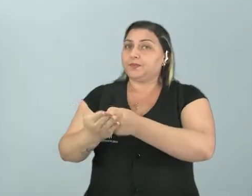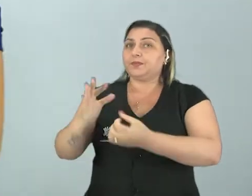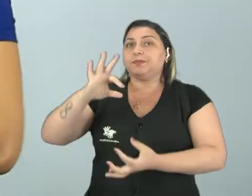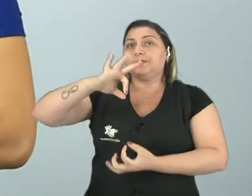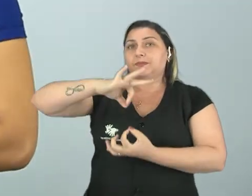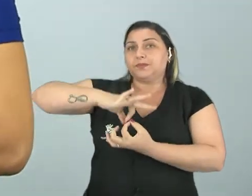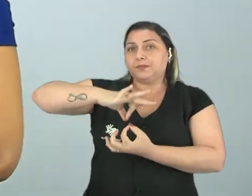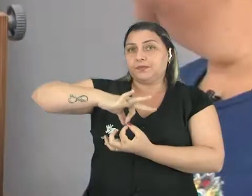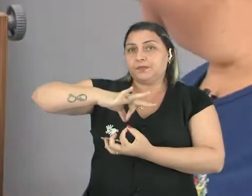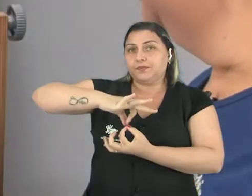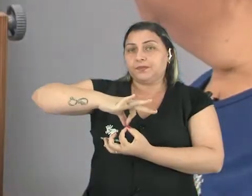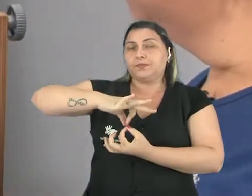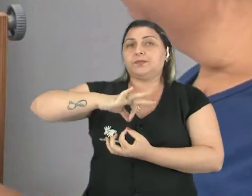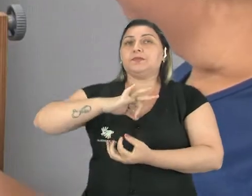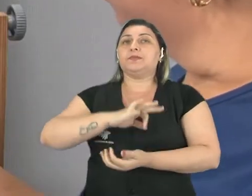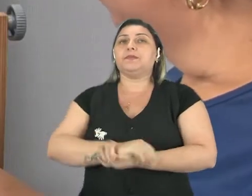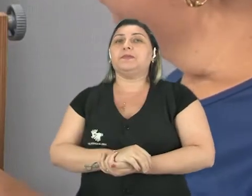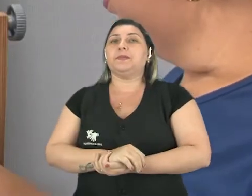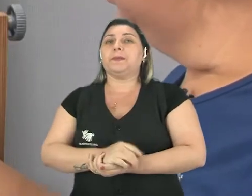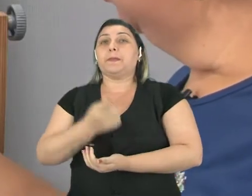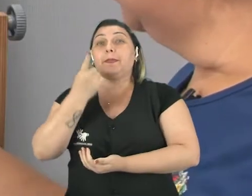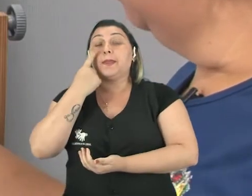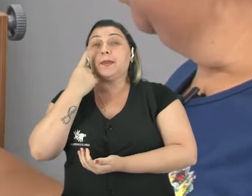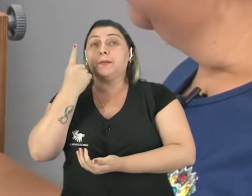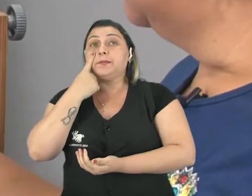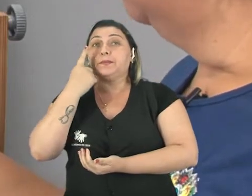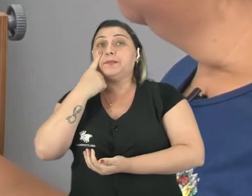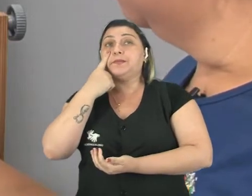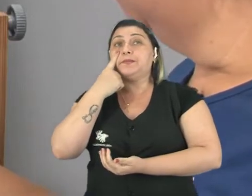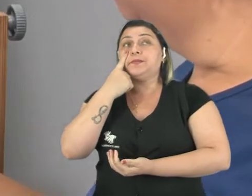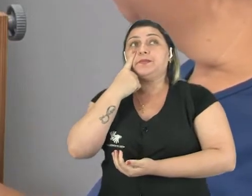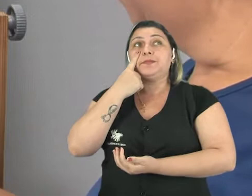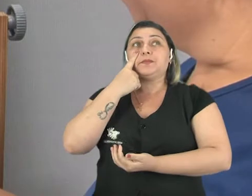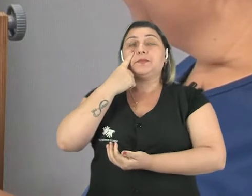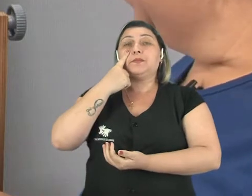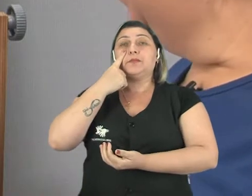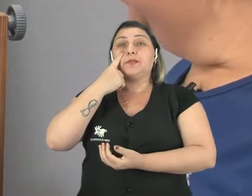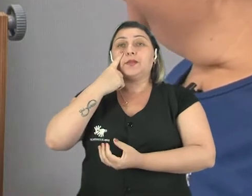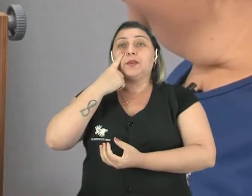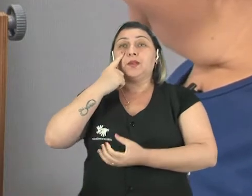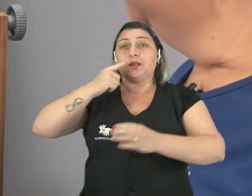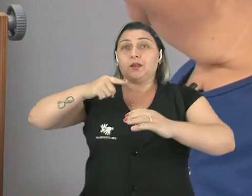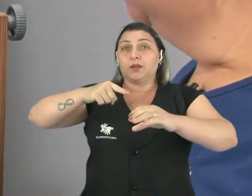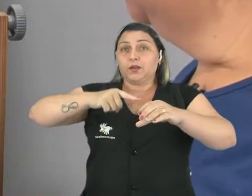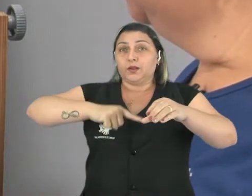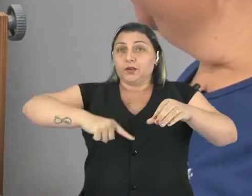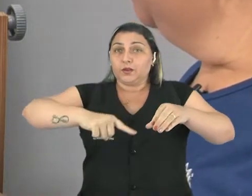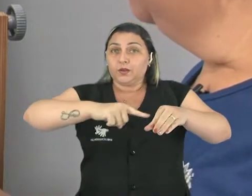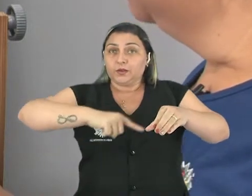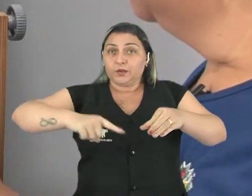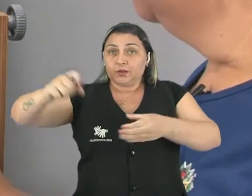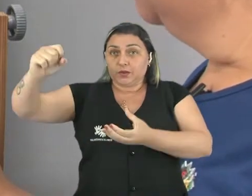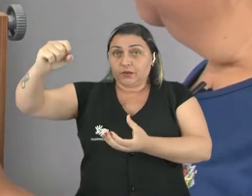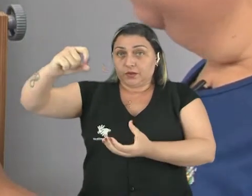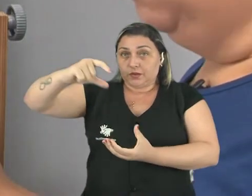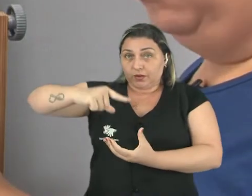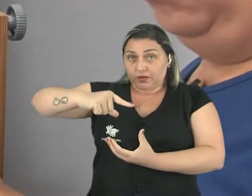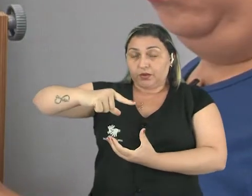zodíaco. Aqui é o Sol, aqui está localizado o Sol, e aqui nós